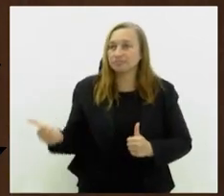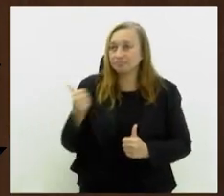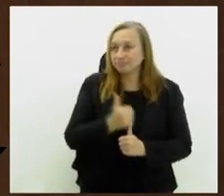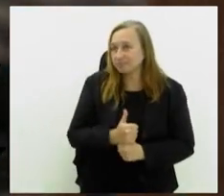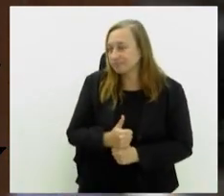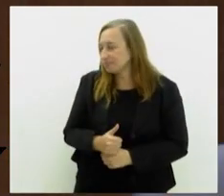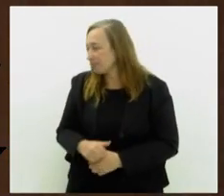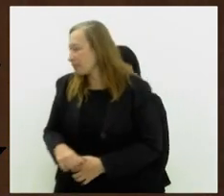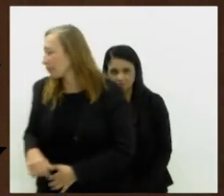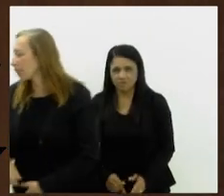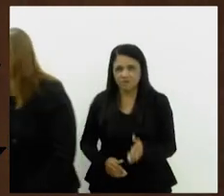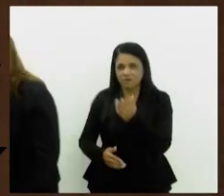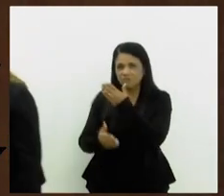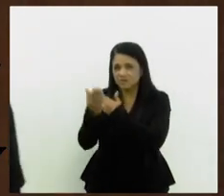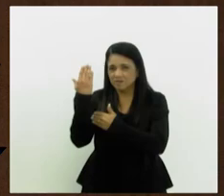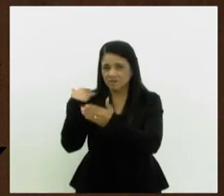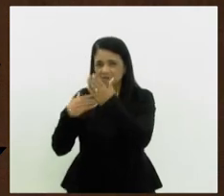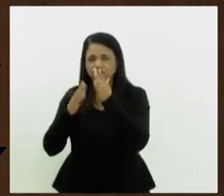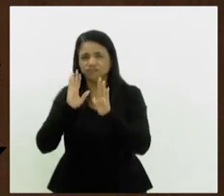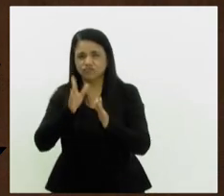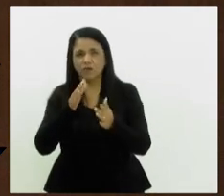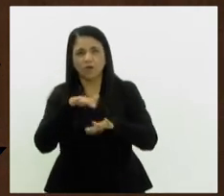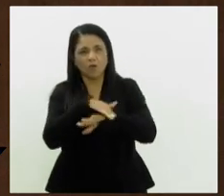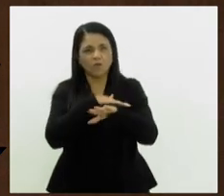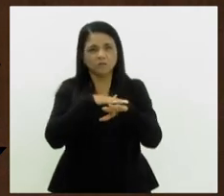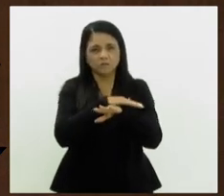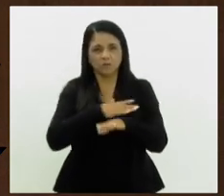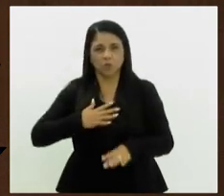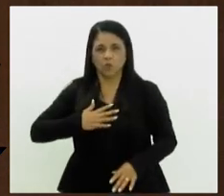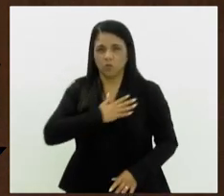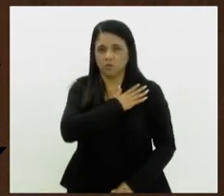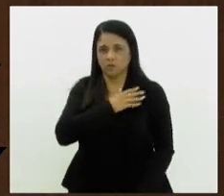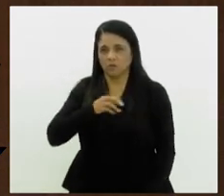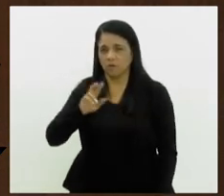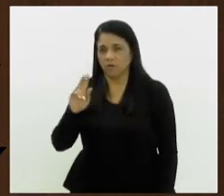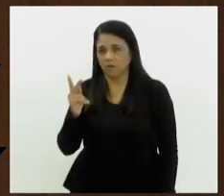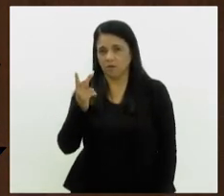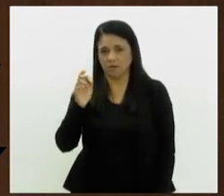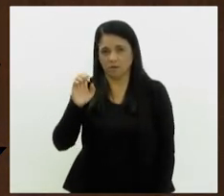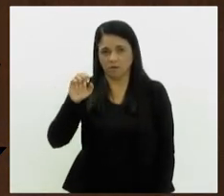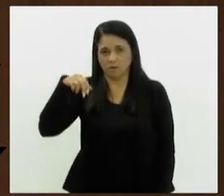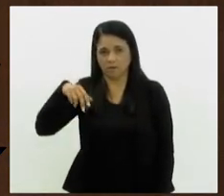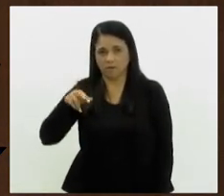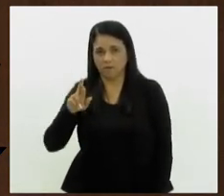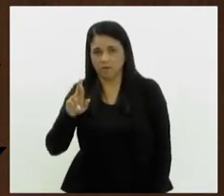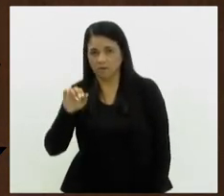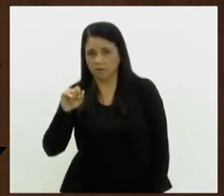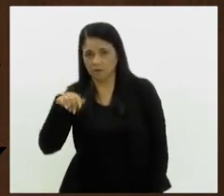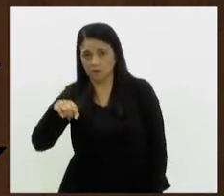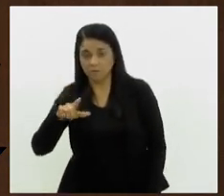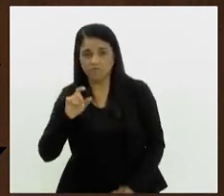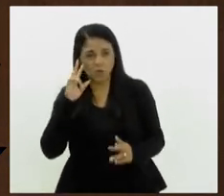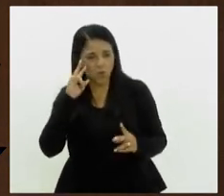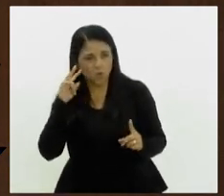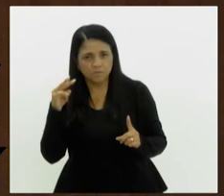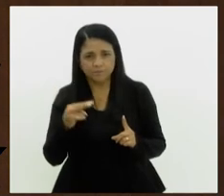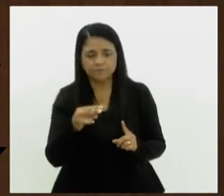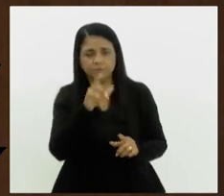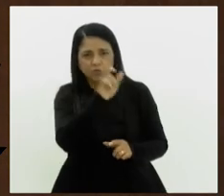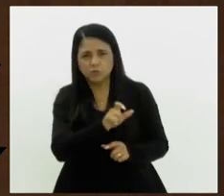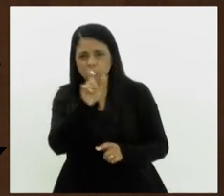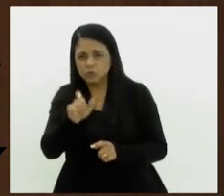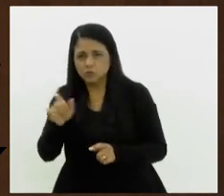atrás estive conversando com o Coronel Henrique para que pudéssemos olhar essas pessoas que vêm